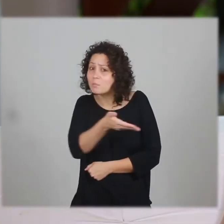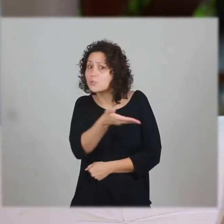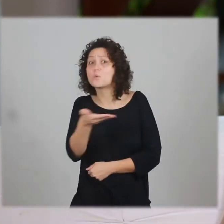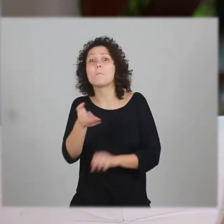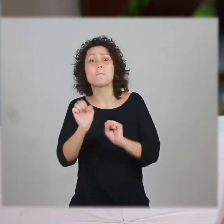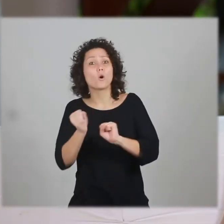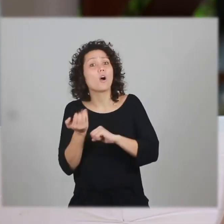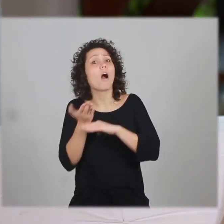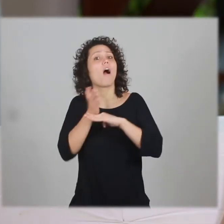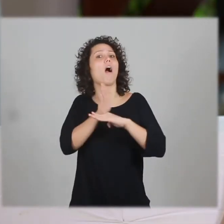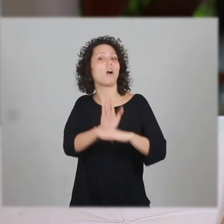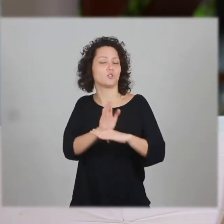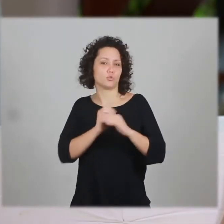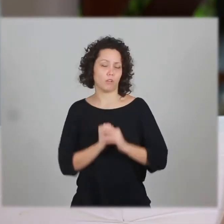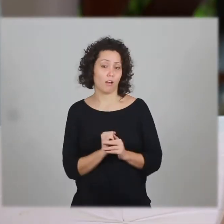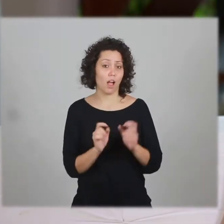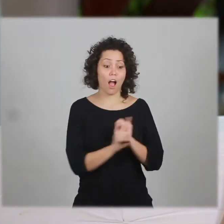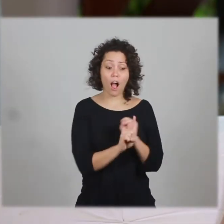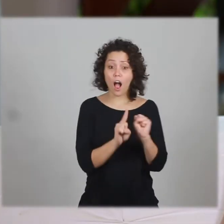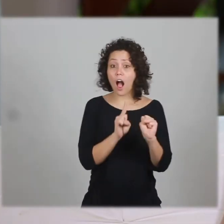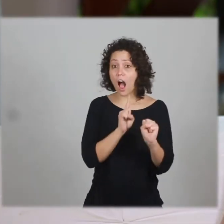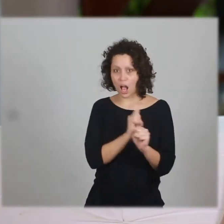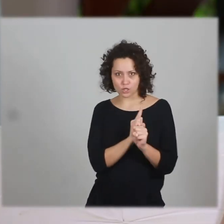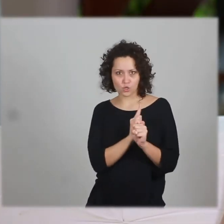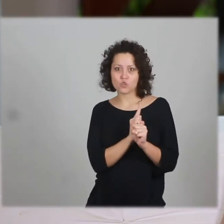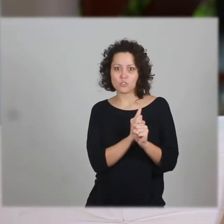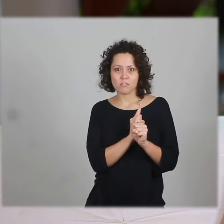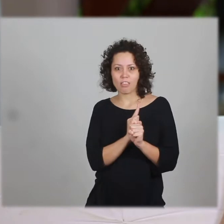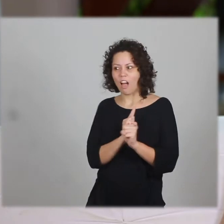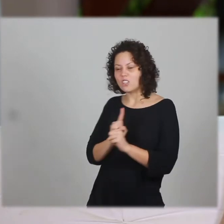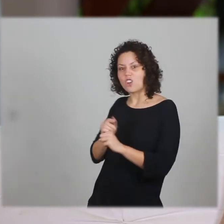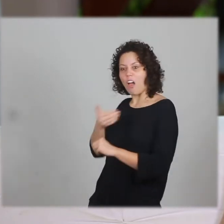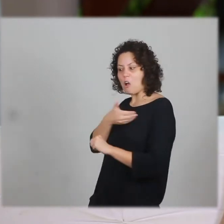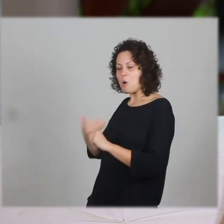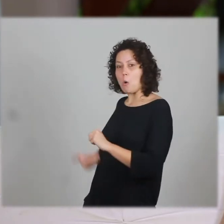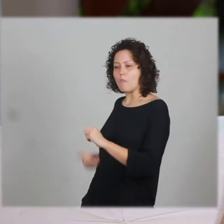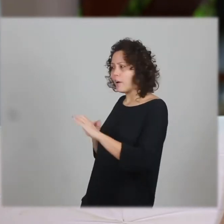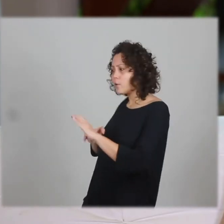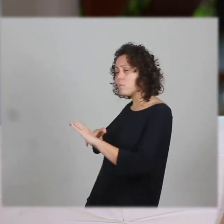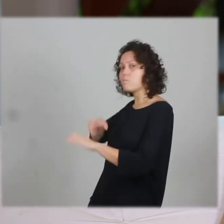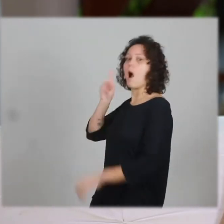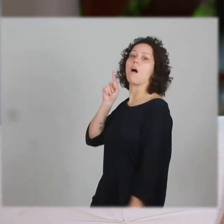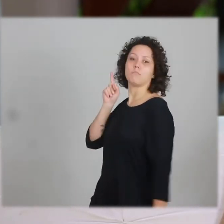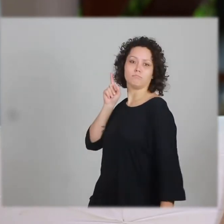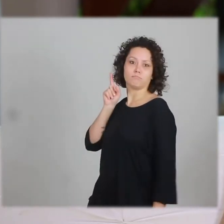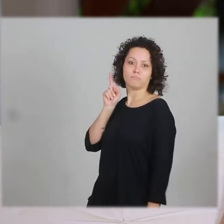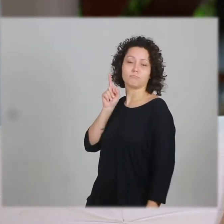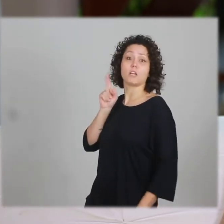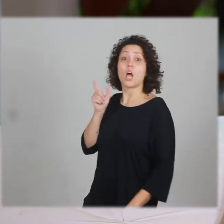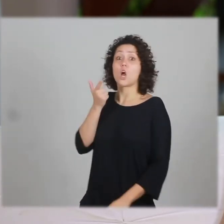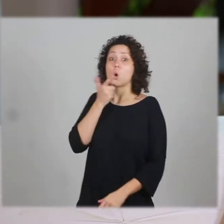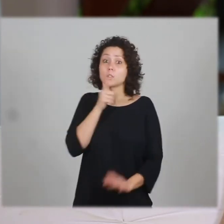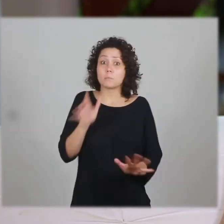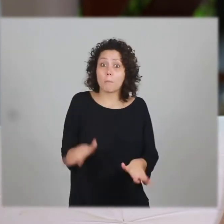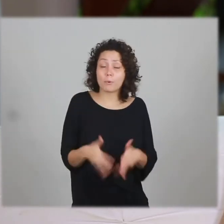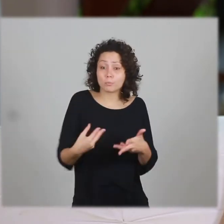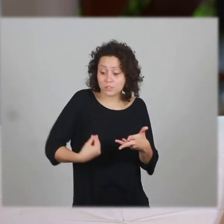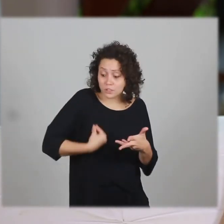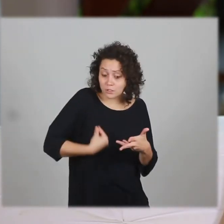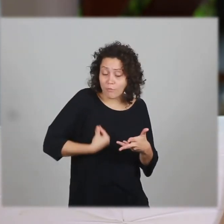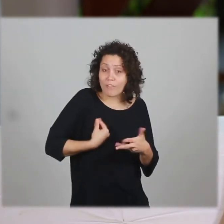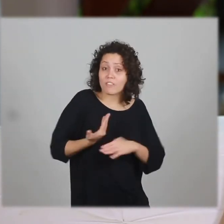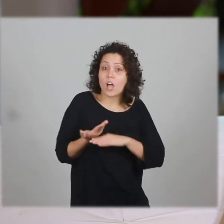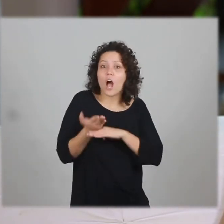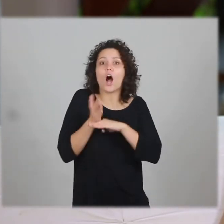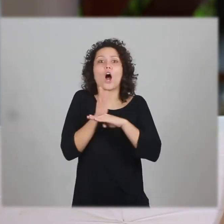A participação autônoma da sociedade civil, comprometida com a solidariedade, respeito à diversidade e promoção da vida,